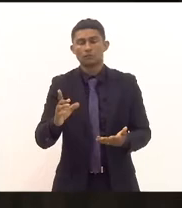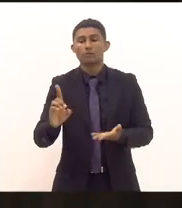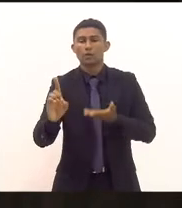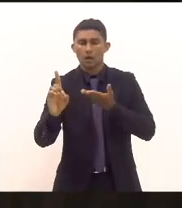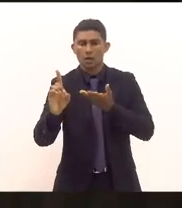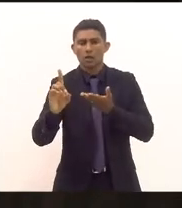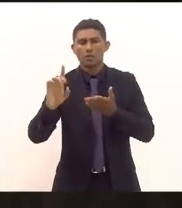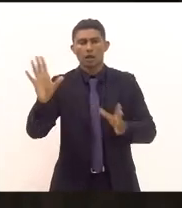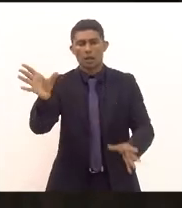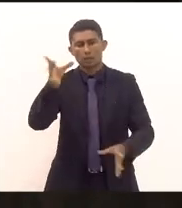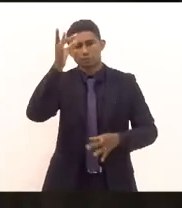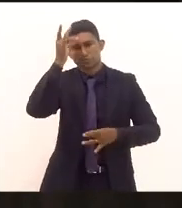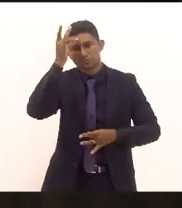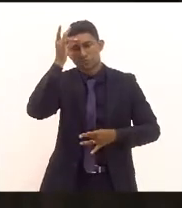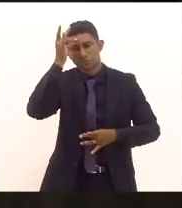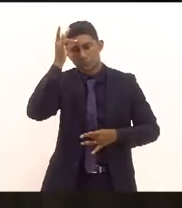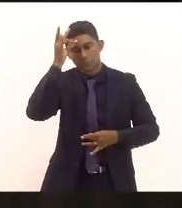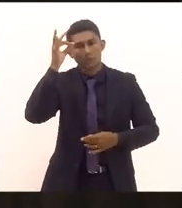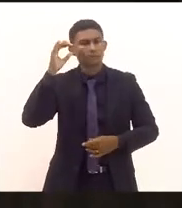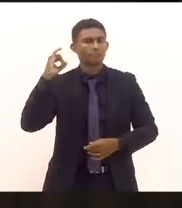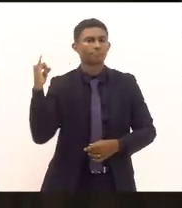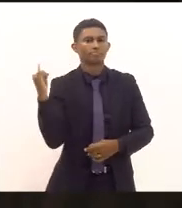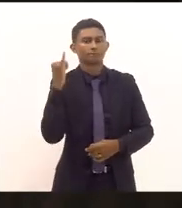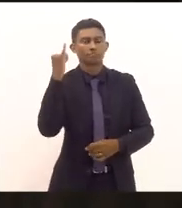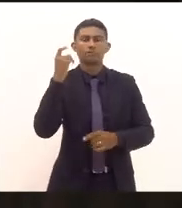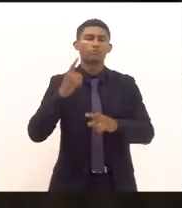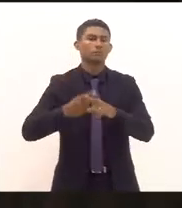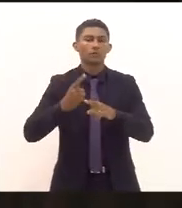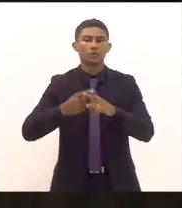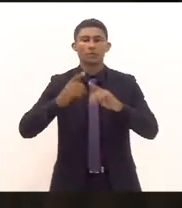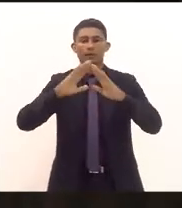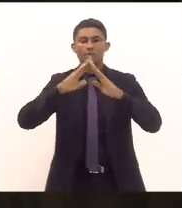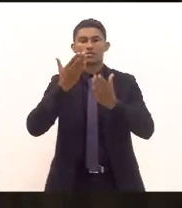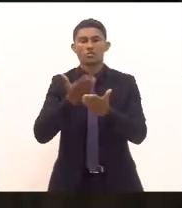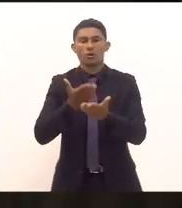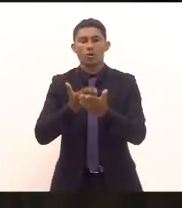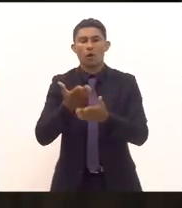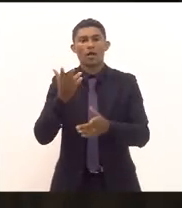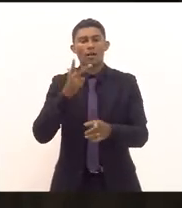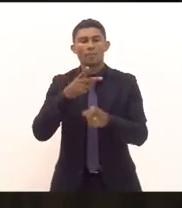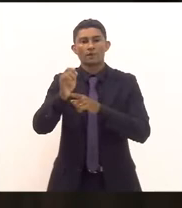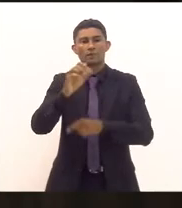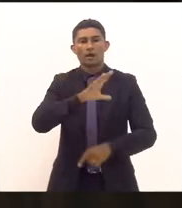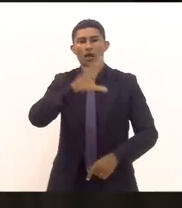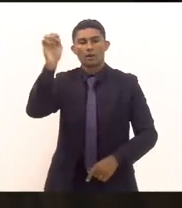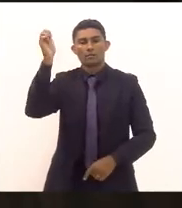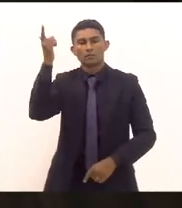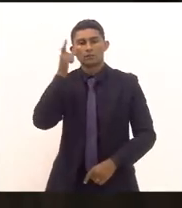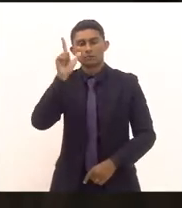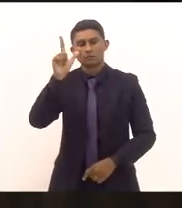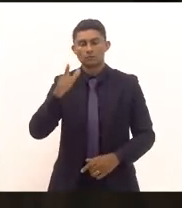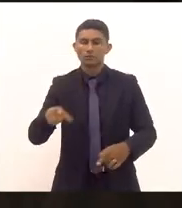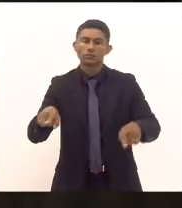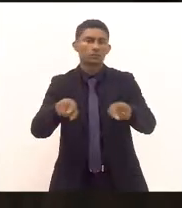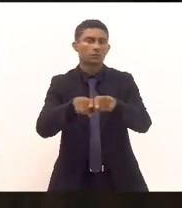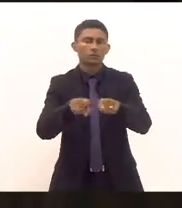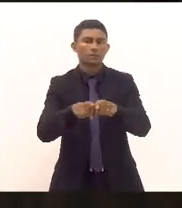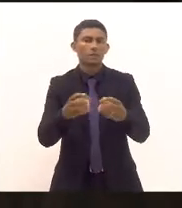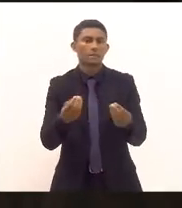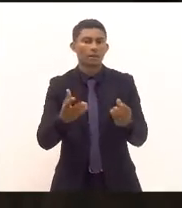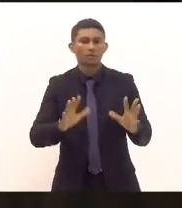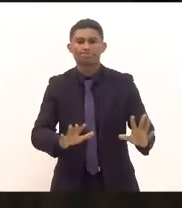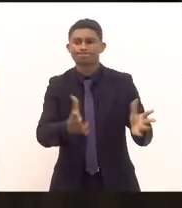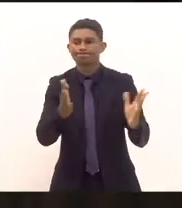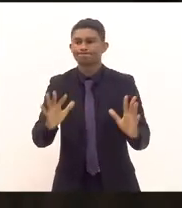Demilson foi fundamental Não só pela vitória da escola mas também para promover o debate